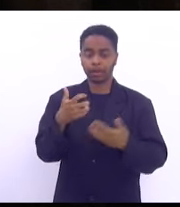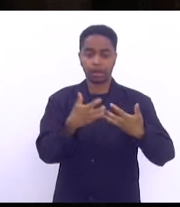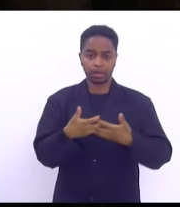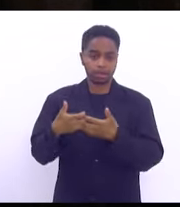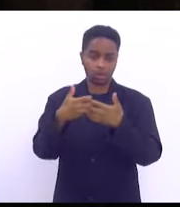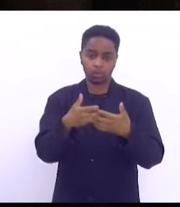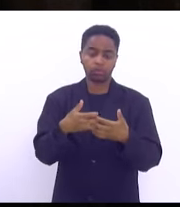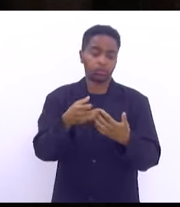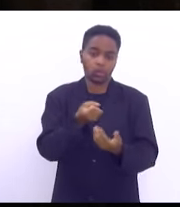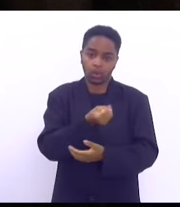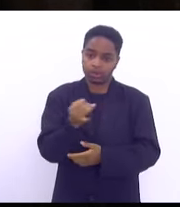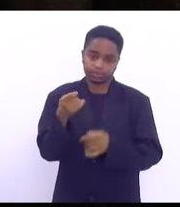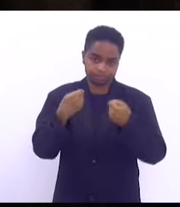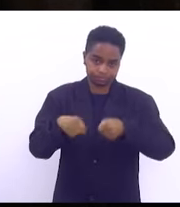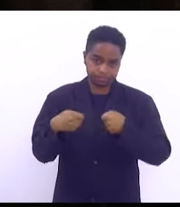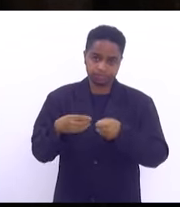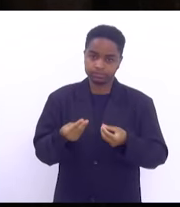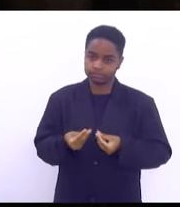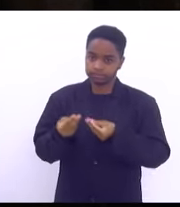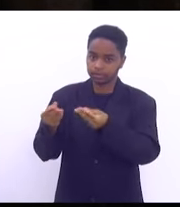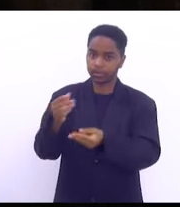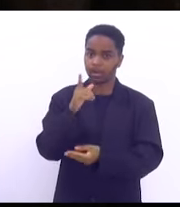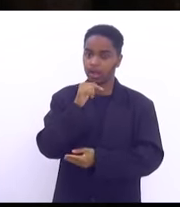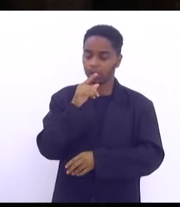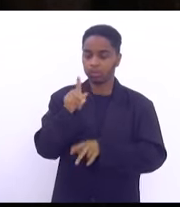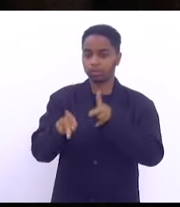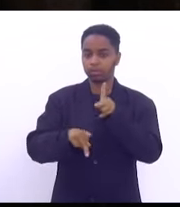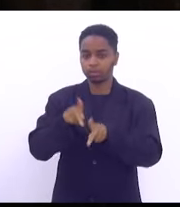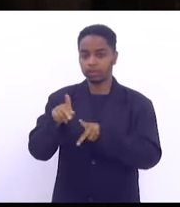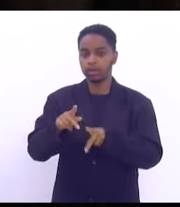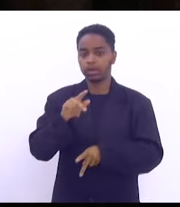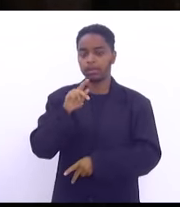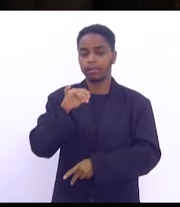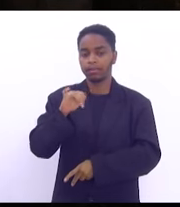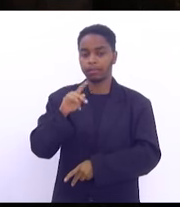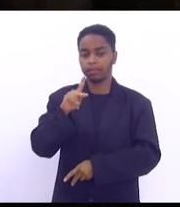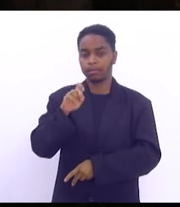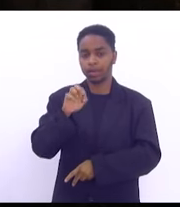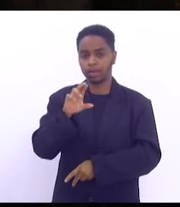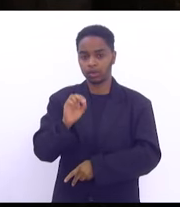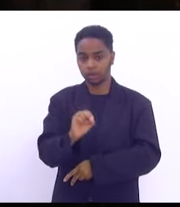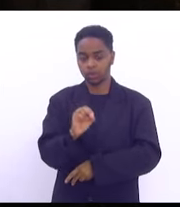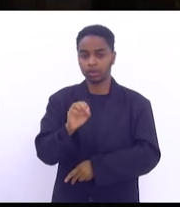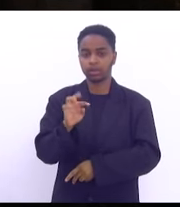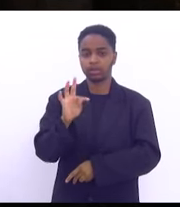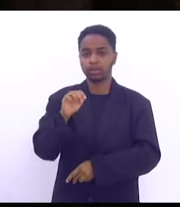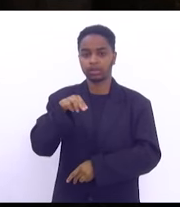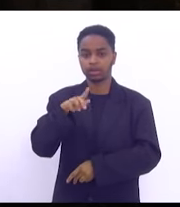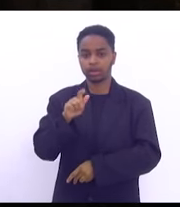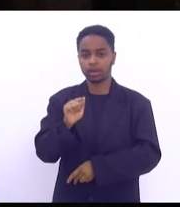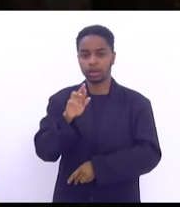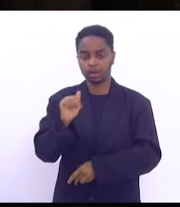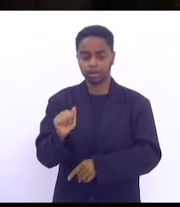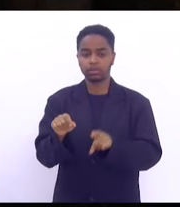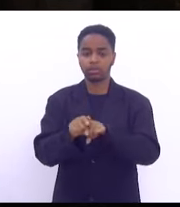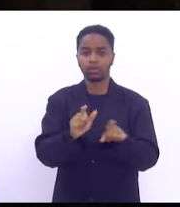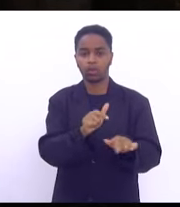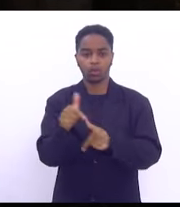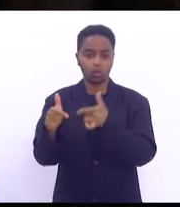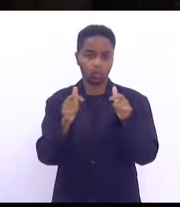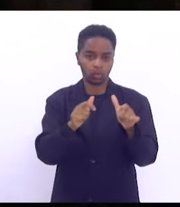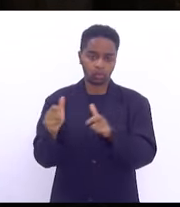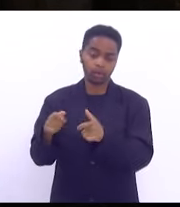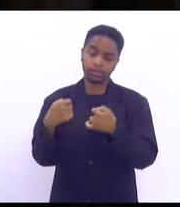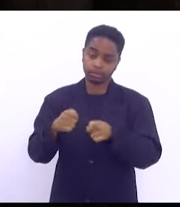sejam necessários para aquela população do Jardim Peró, Reserva do Peró, Tangará, Jardim Esperança, tantos quantos